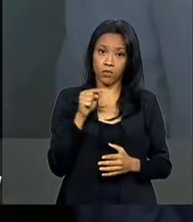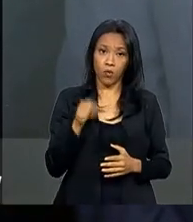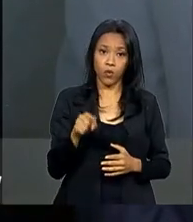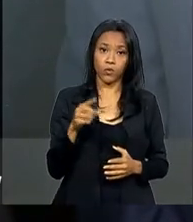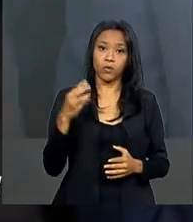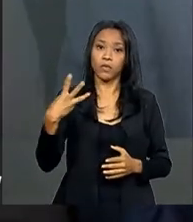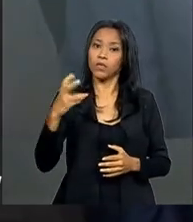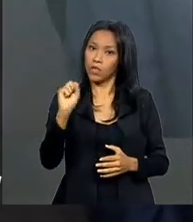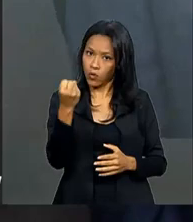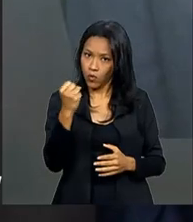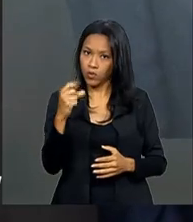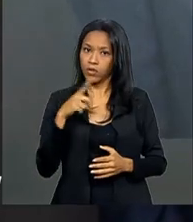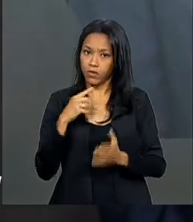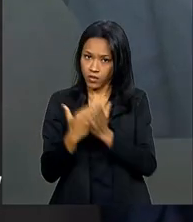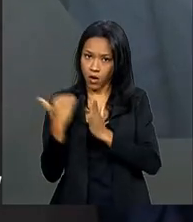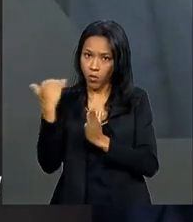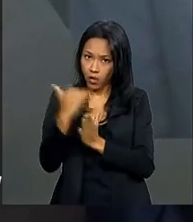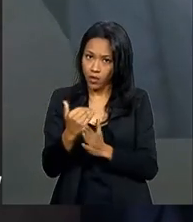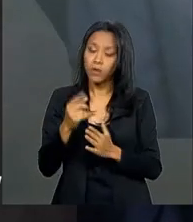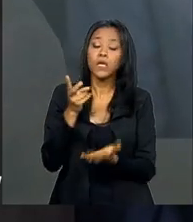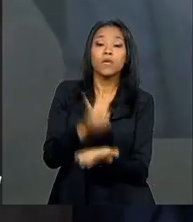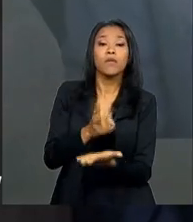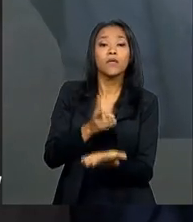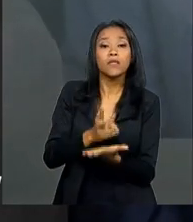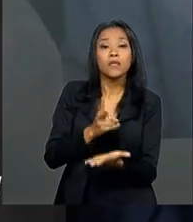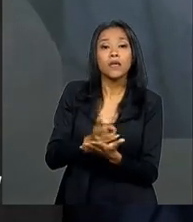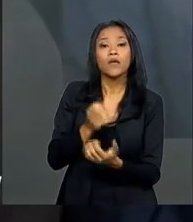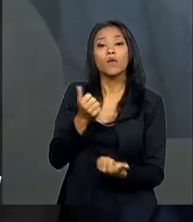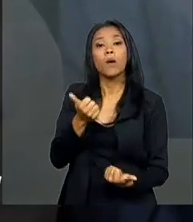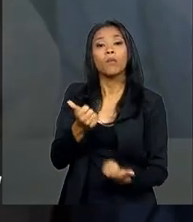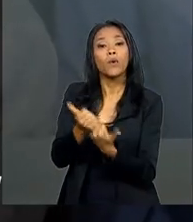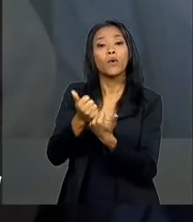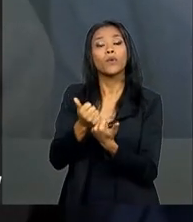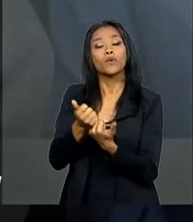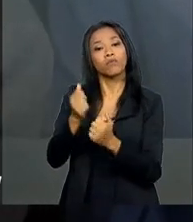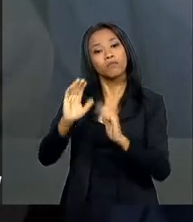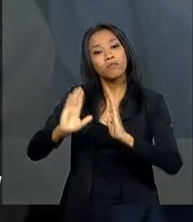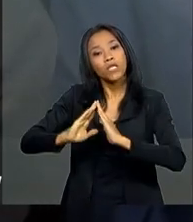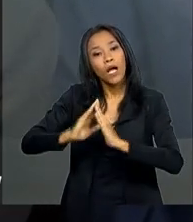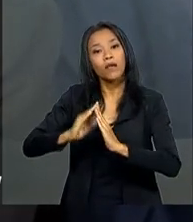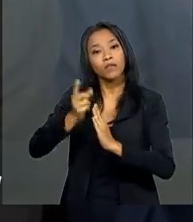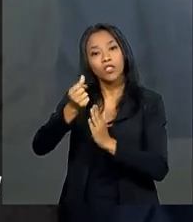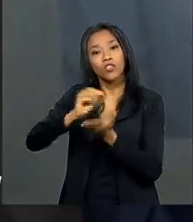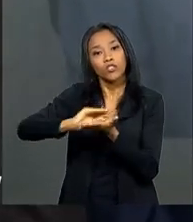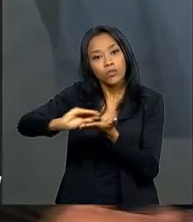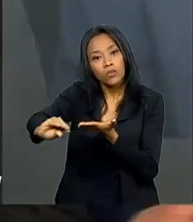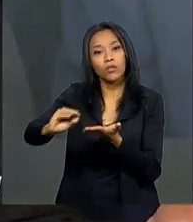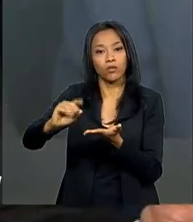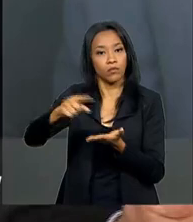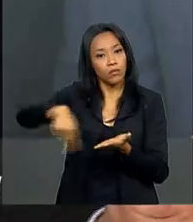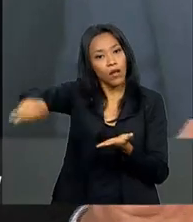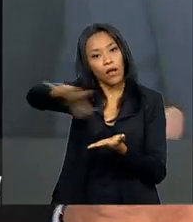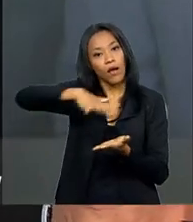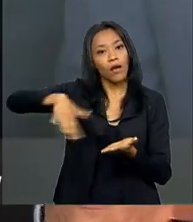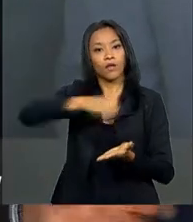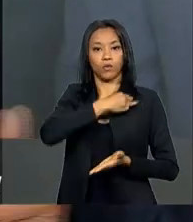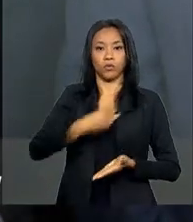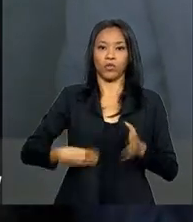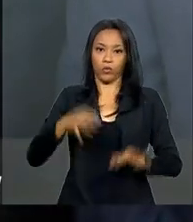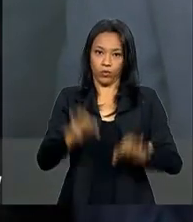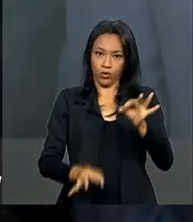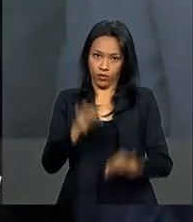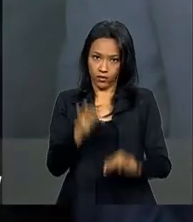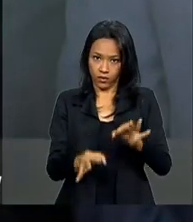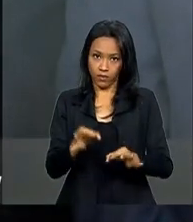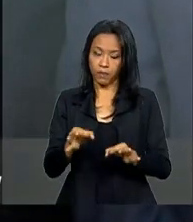de igual maneira a manutenção do auxílio moradia. E na conversa que nós tivemos, eu disse, é impossível